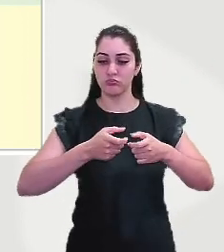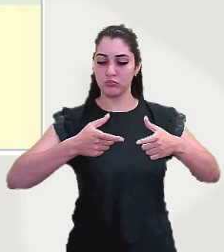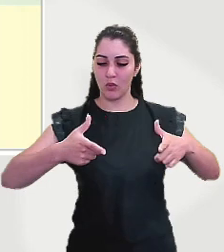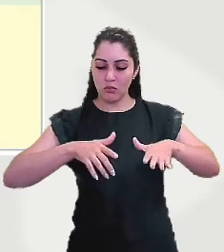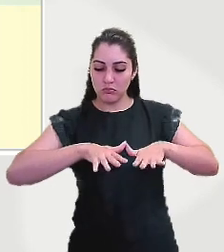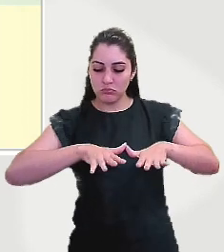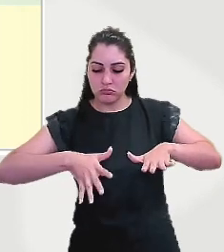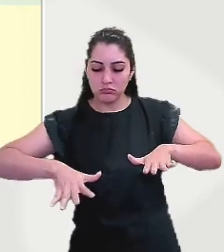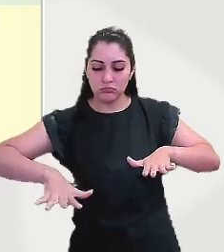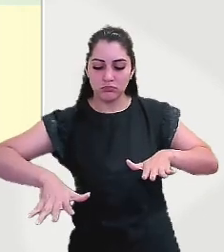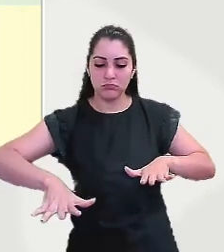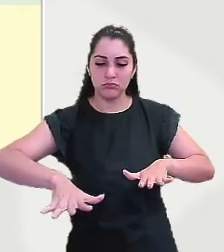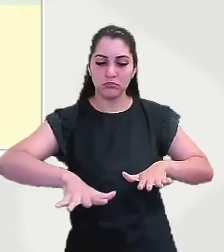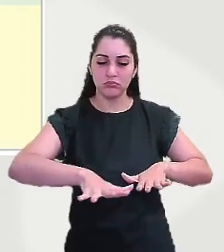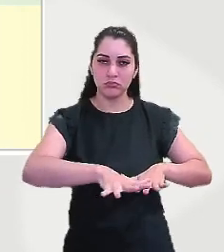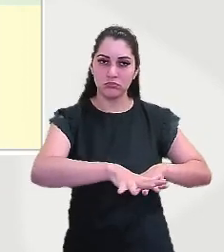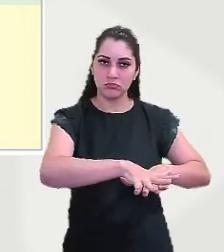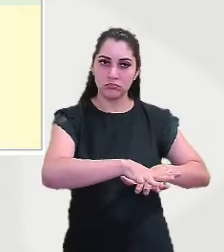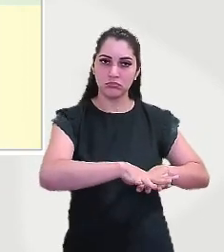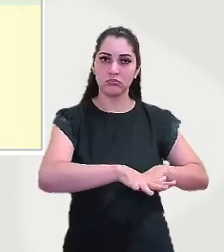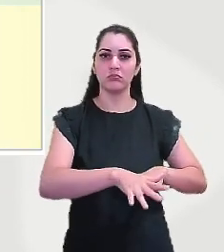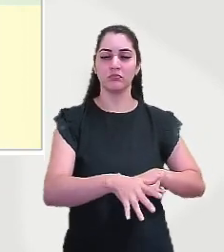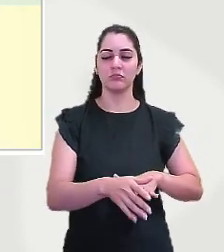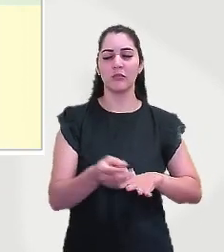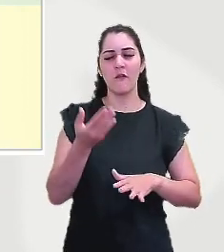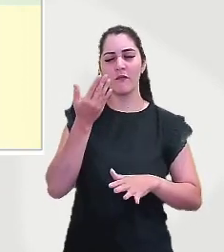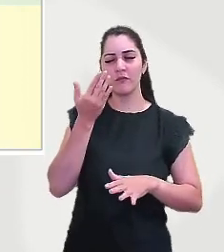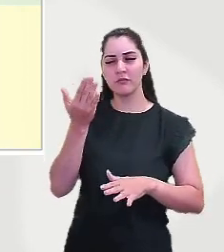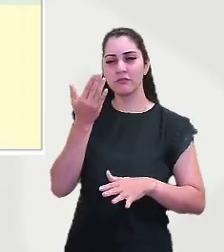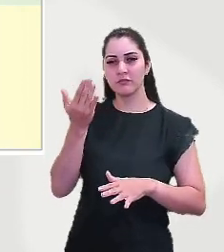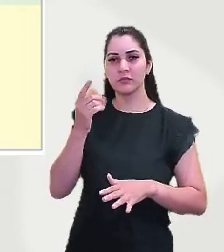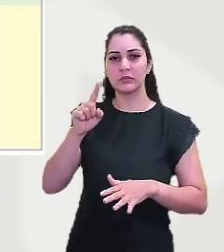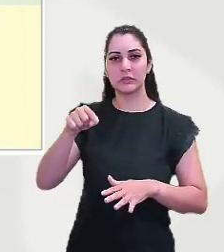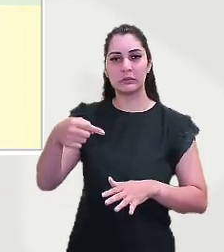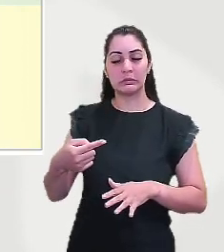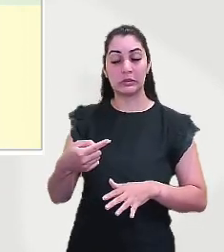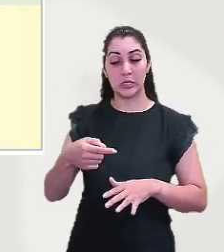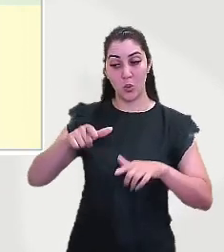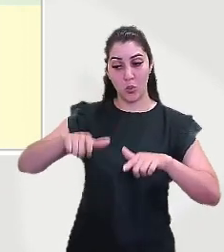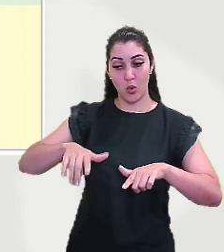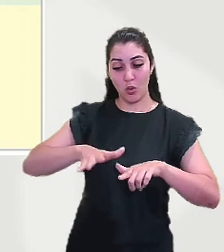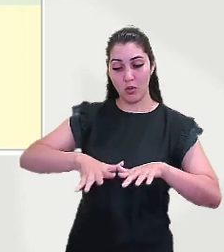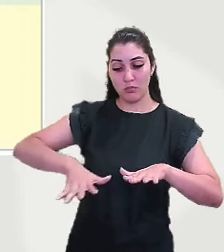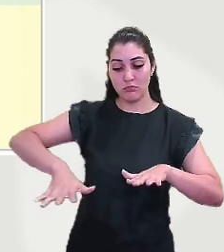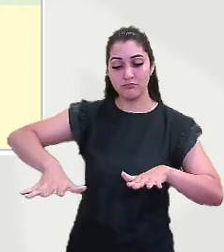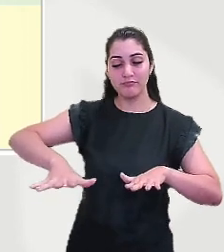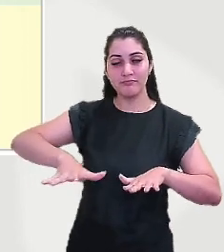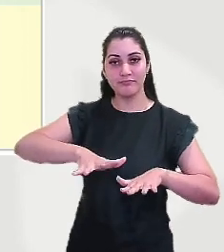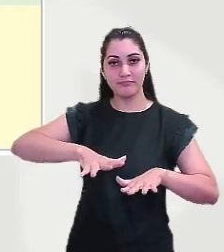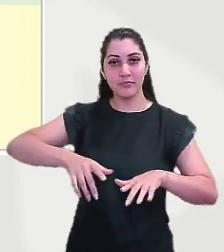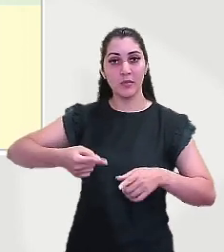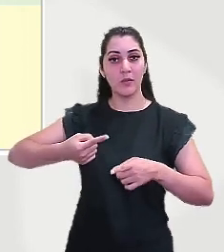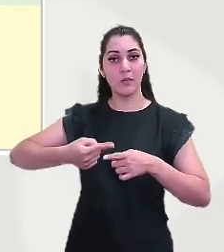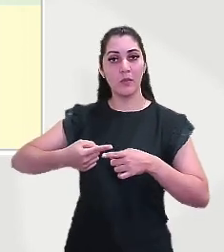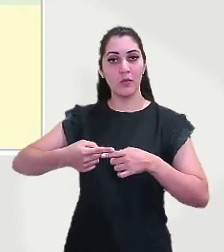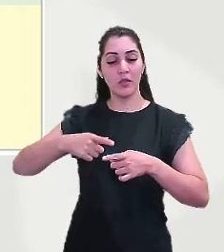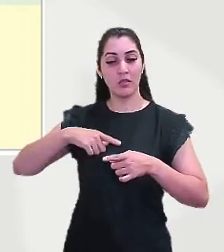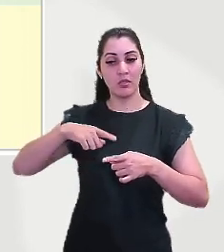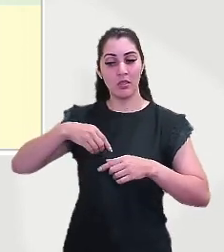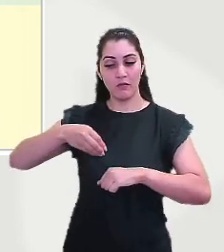alguns pontos, né, de encebergues que nós vamos ver mais na frente, mas é uma área muito plana porque foi